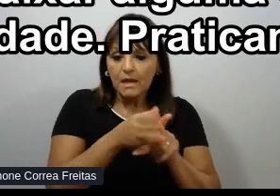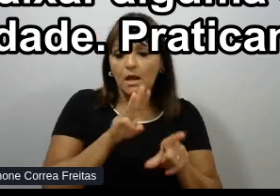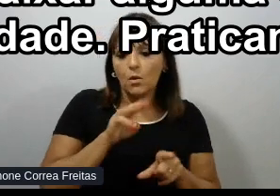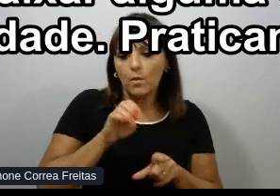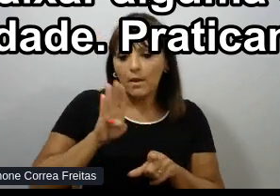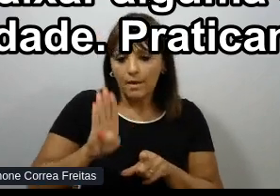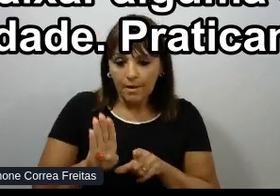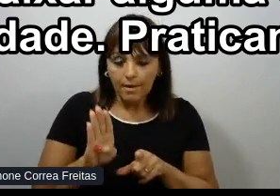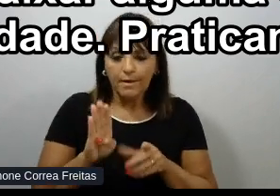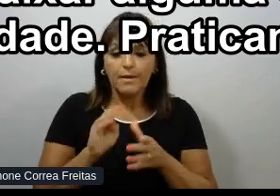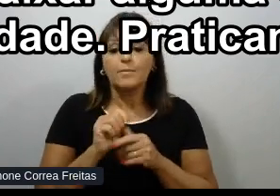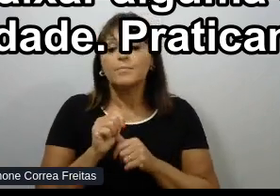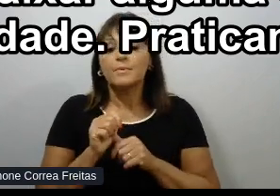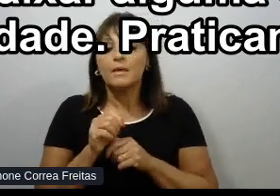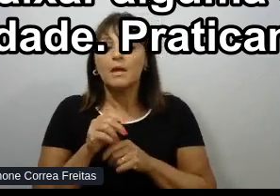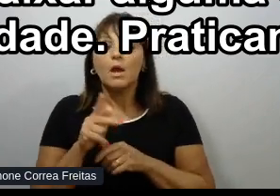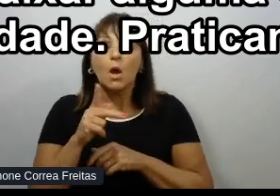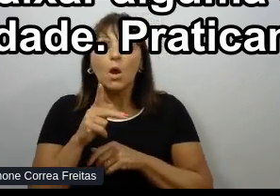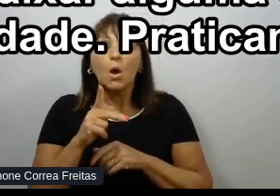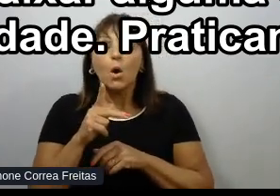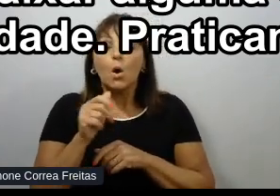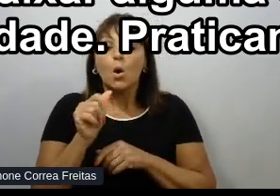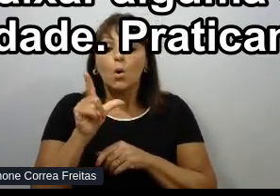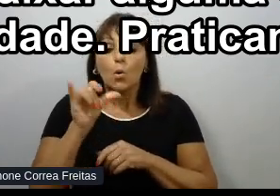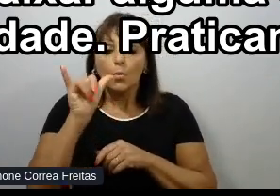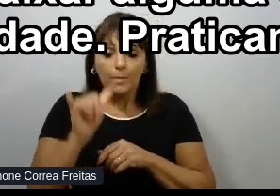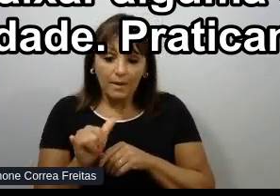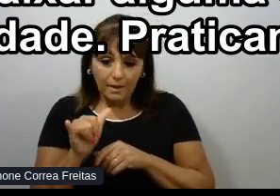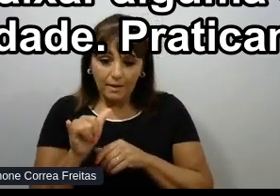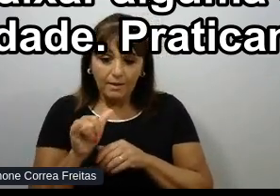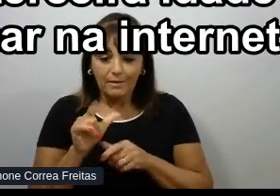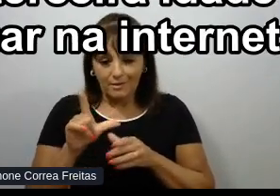tendências principais e que são um assunto um pouco mais específico.